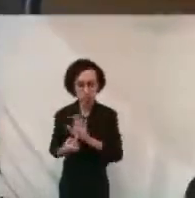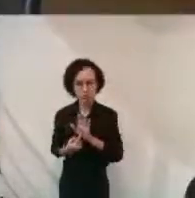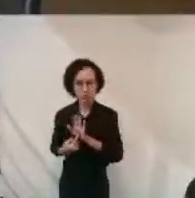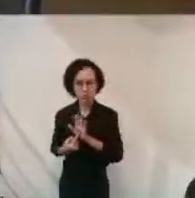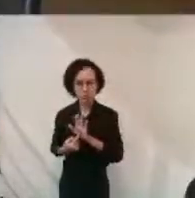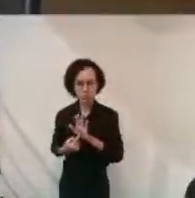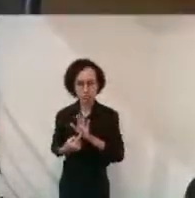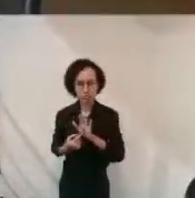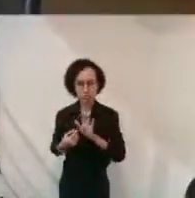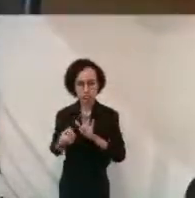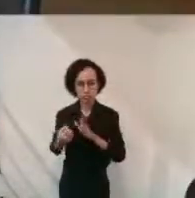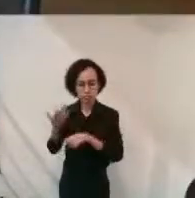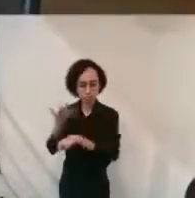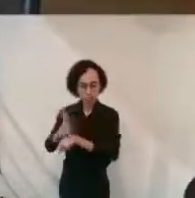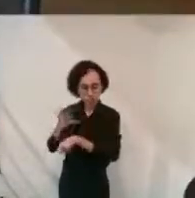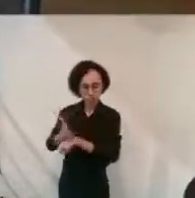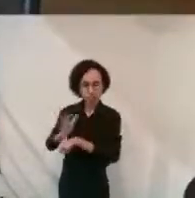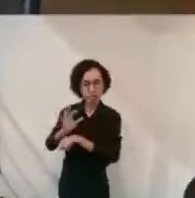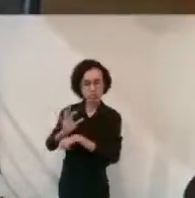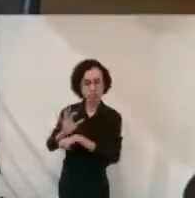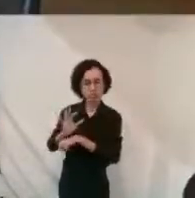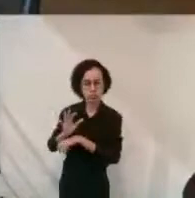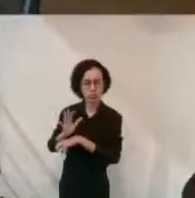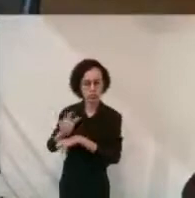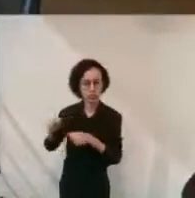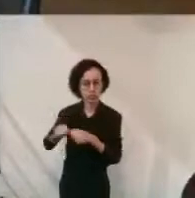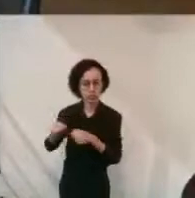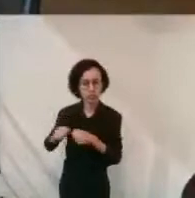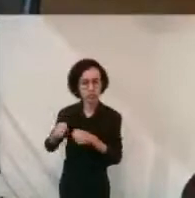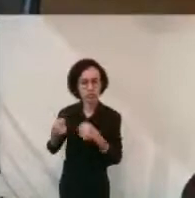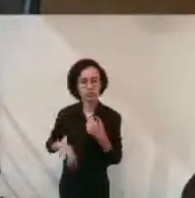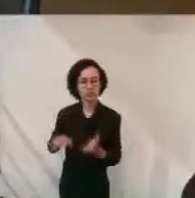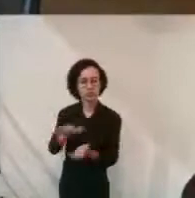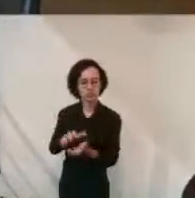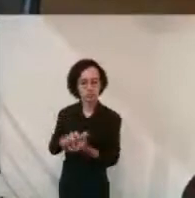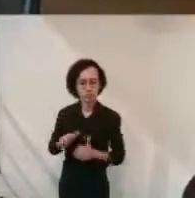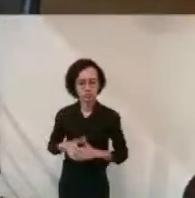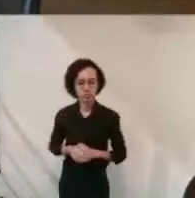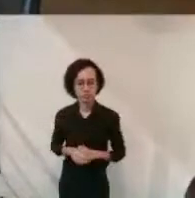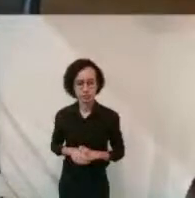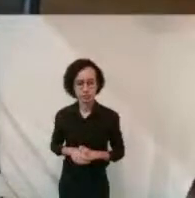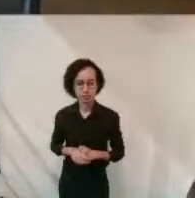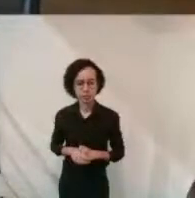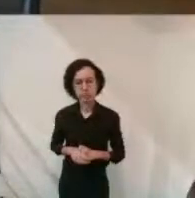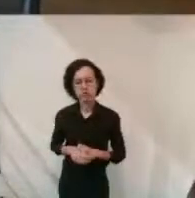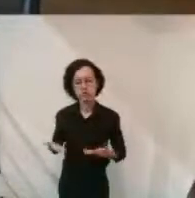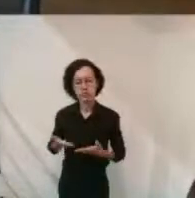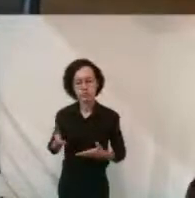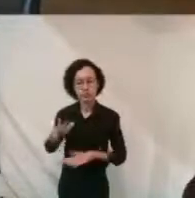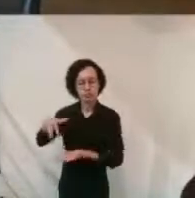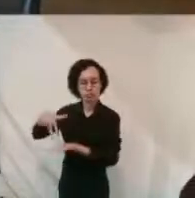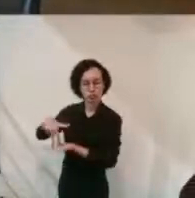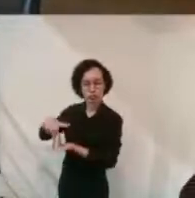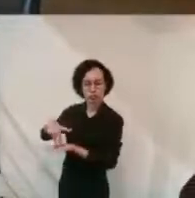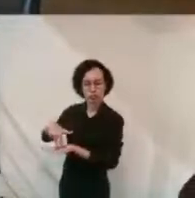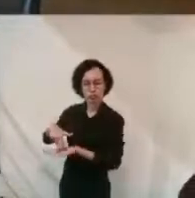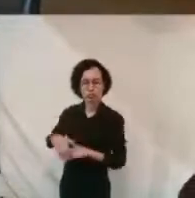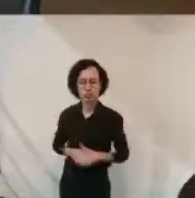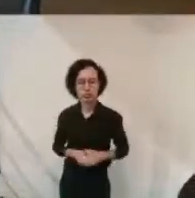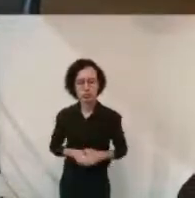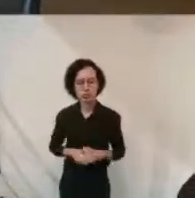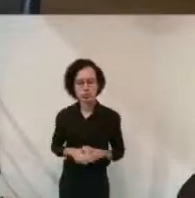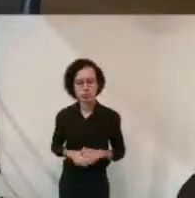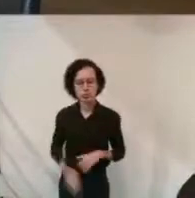as boas práticas, todas as boas práticas que foram adotadas aqui no Ministério Público de Pernambuco. Então, eu vou passar rapidamente a palavra para a doutora Cristiane Roberta. Ela vai